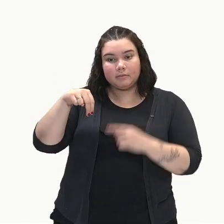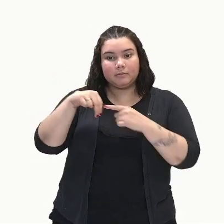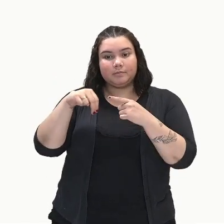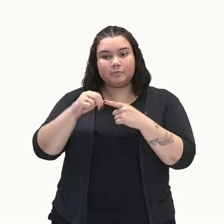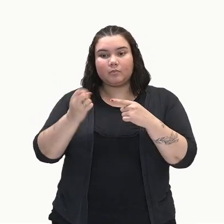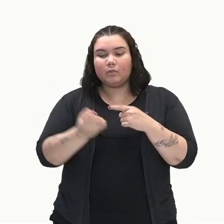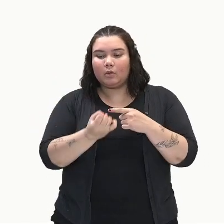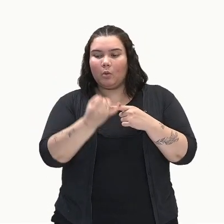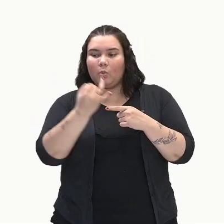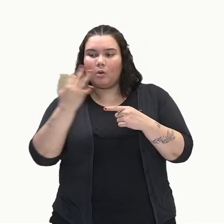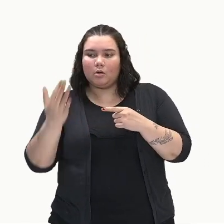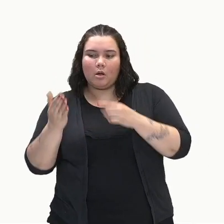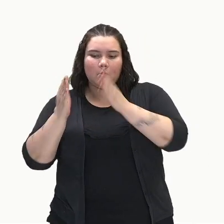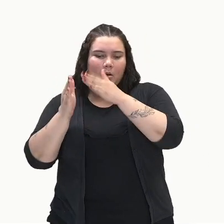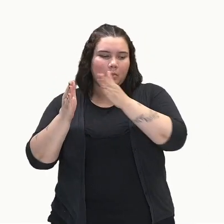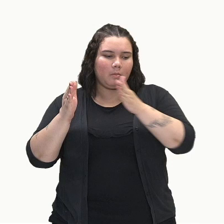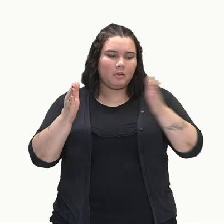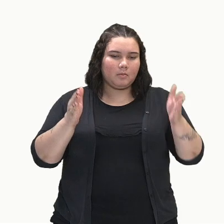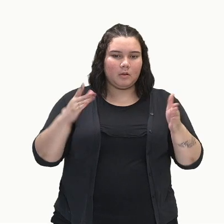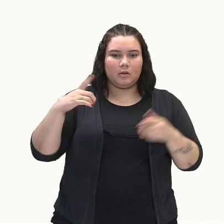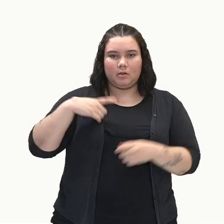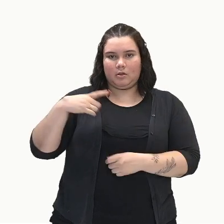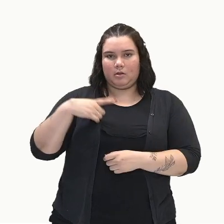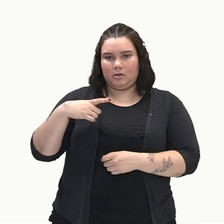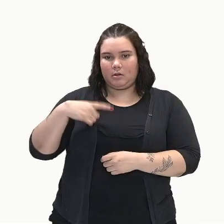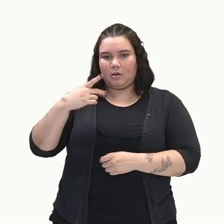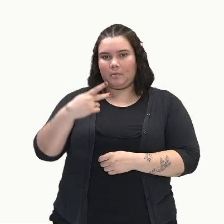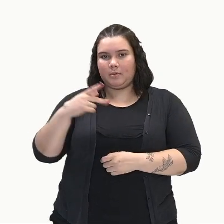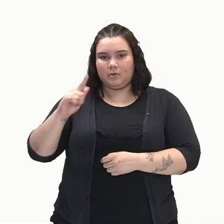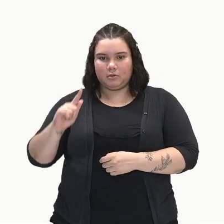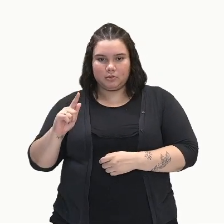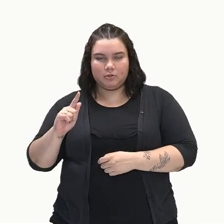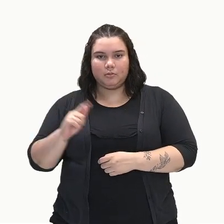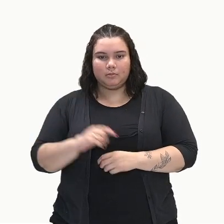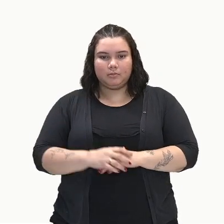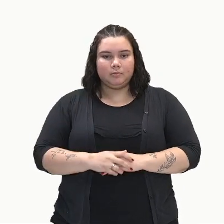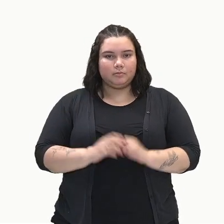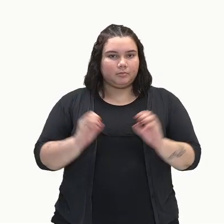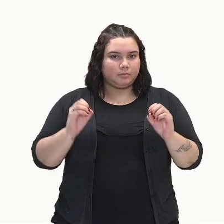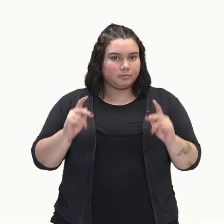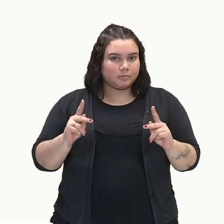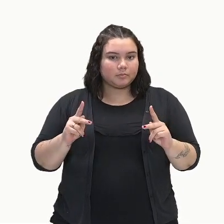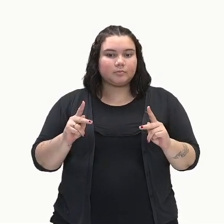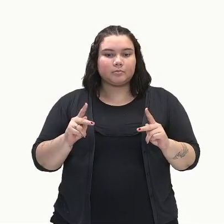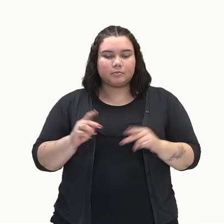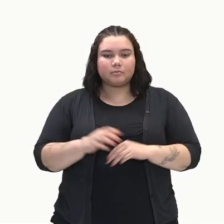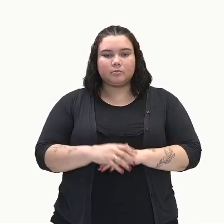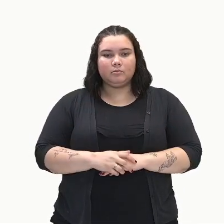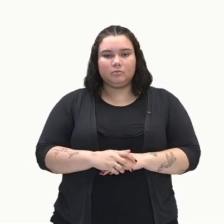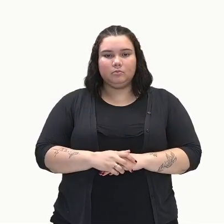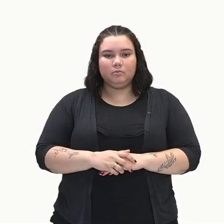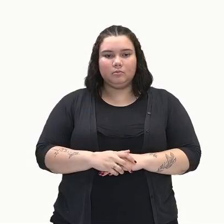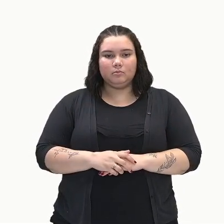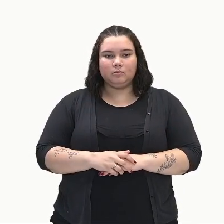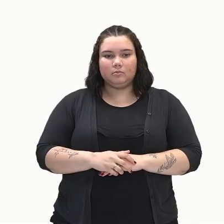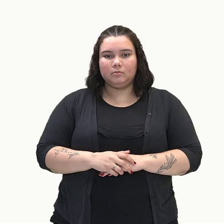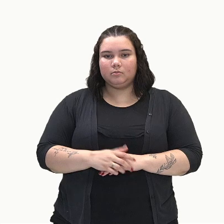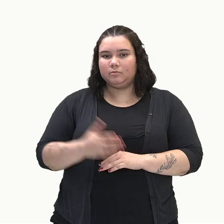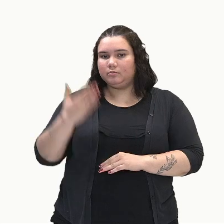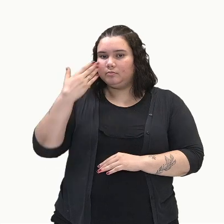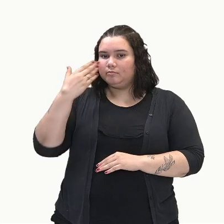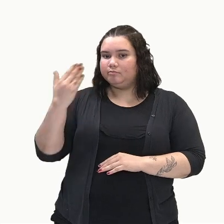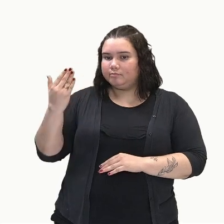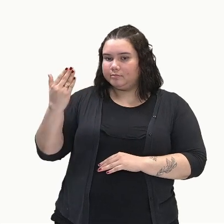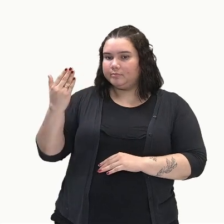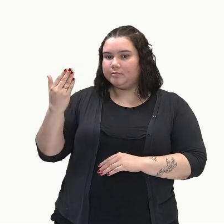quantidade de termos que eu tenho na minha PG. Tudo bem? Tranquilo? Fórmula do termo geral